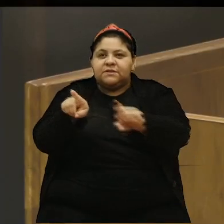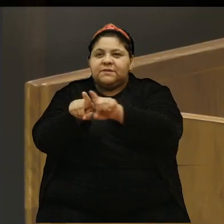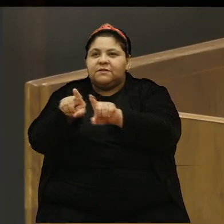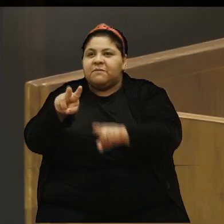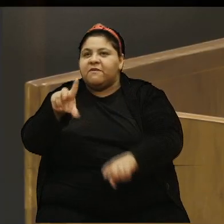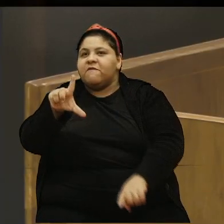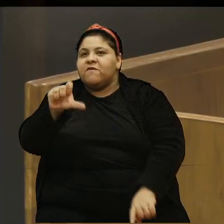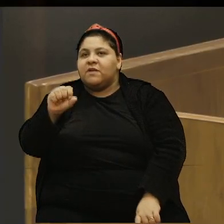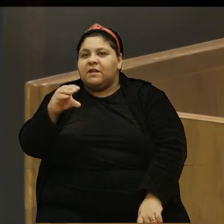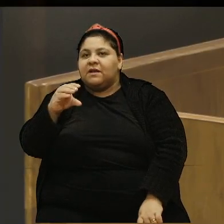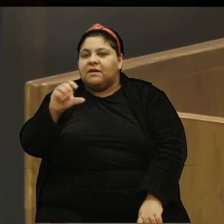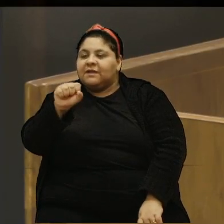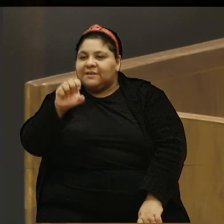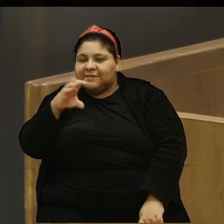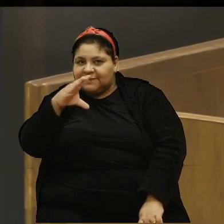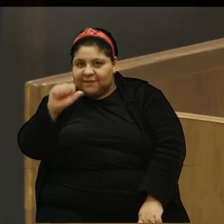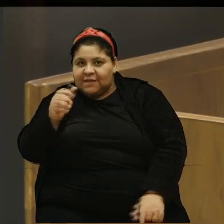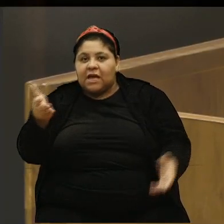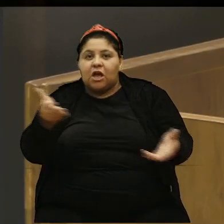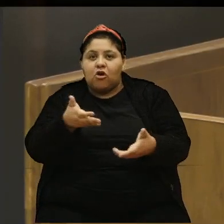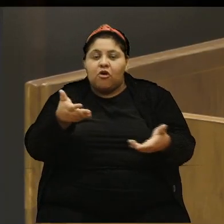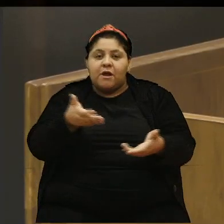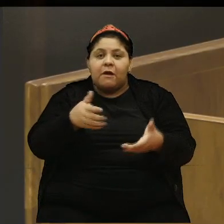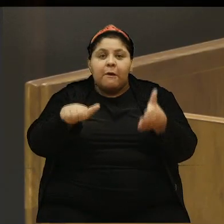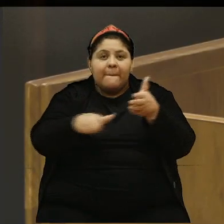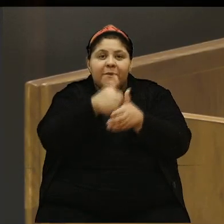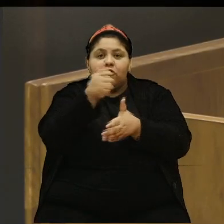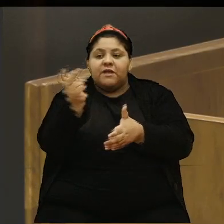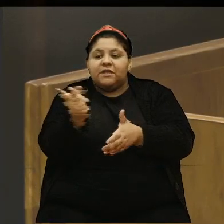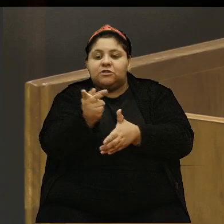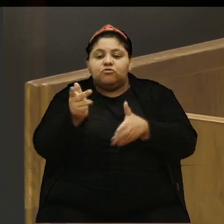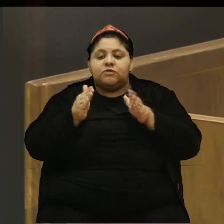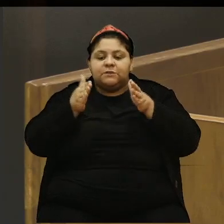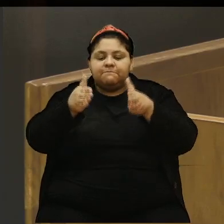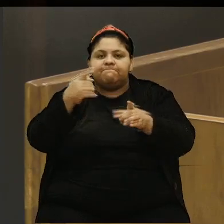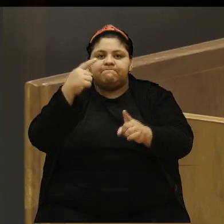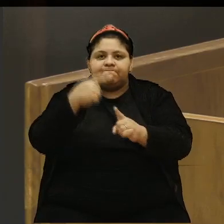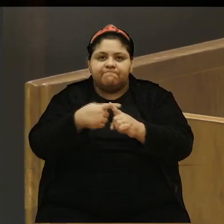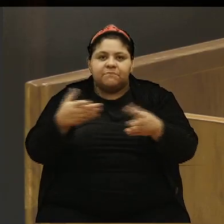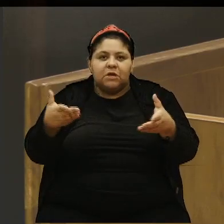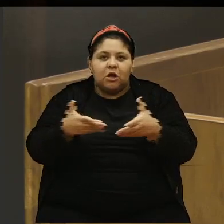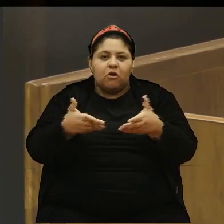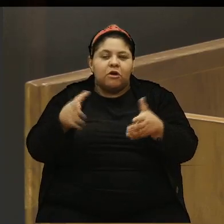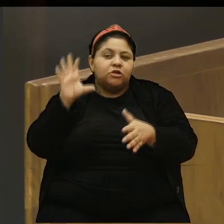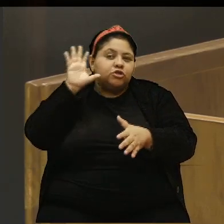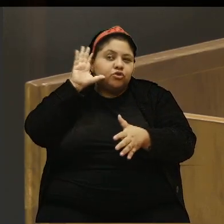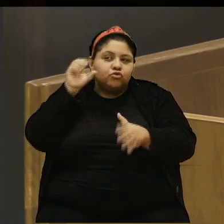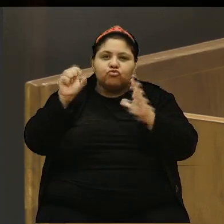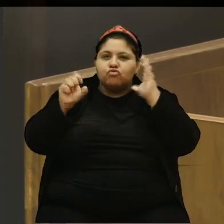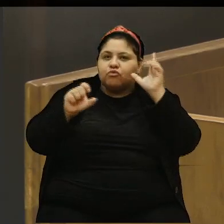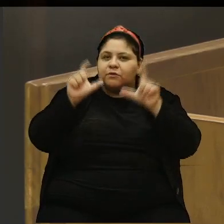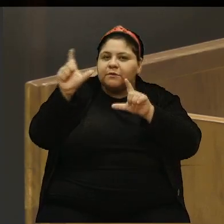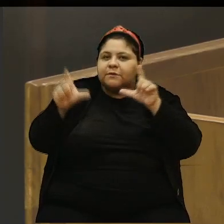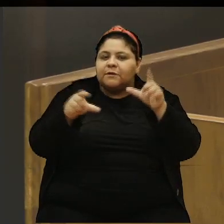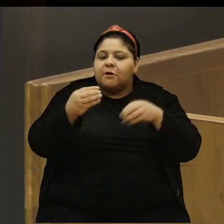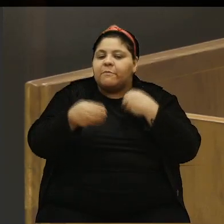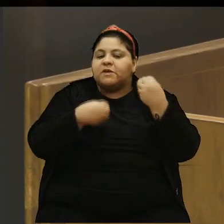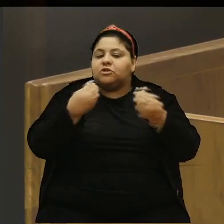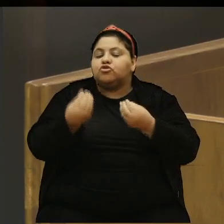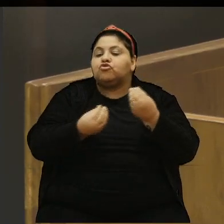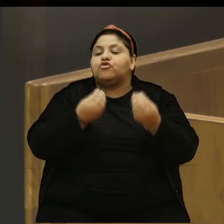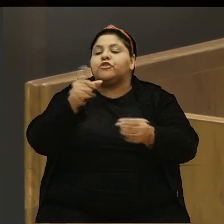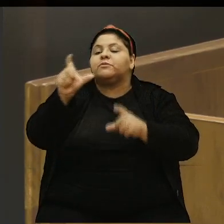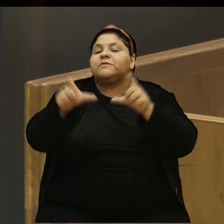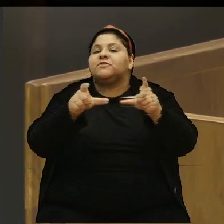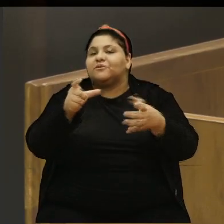ser feito essas melhorias. Então, é importante que a gente vá, escute as pessoas para sentir na pele o que essas